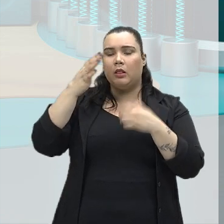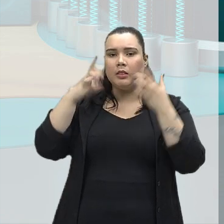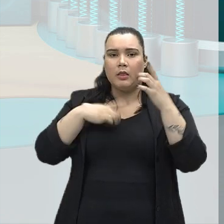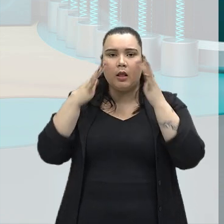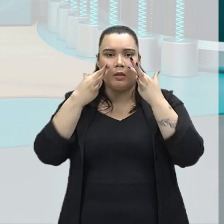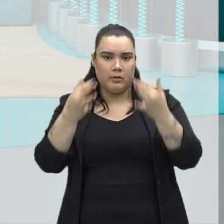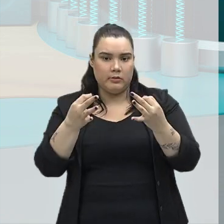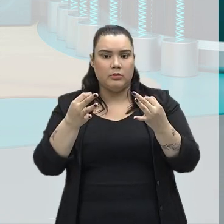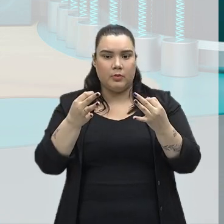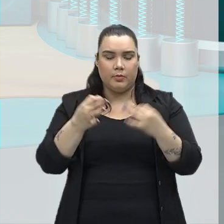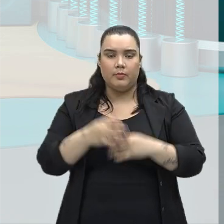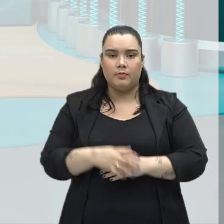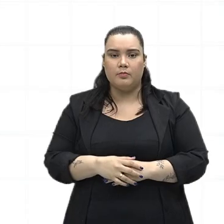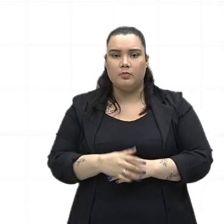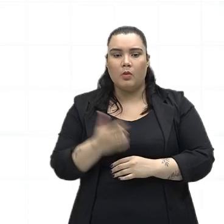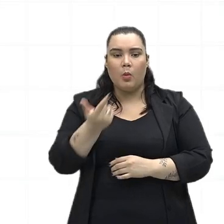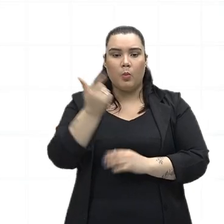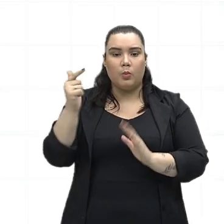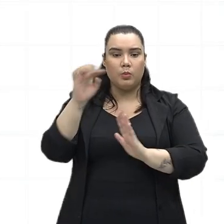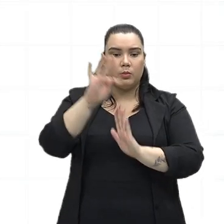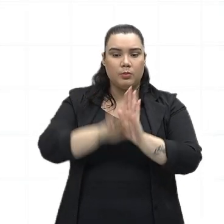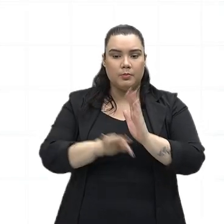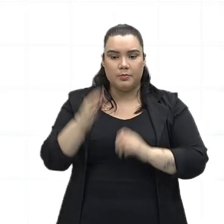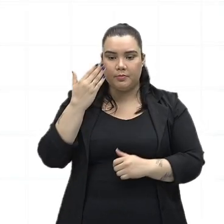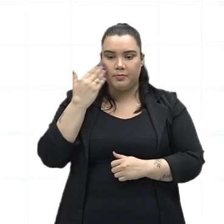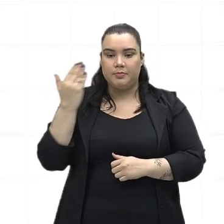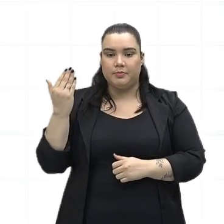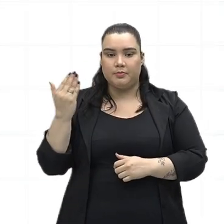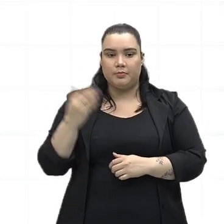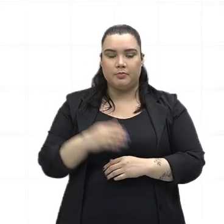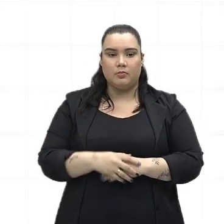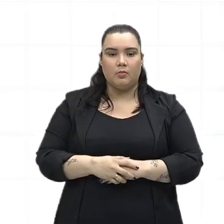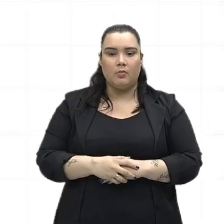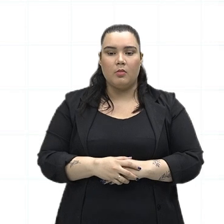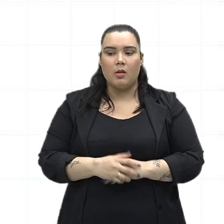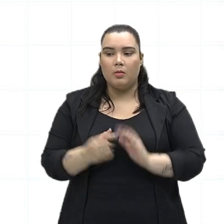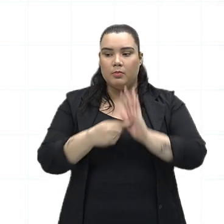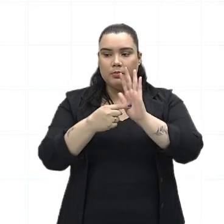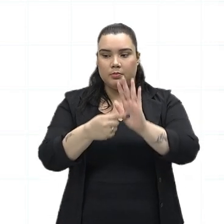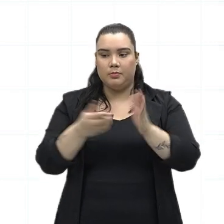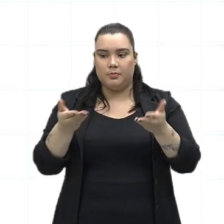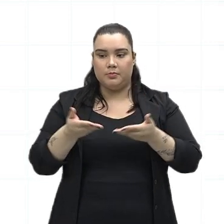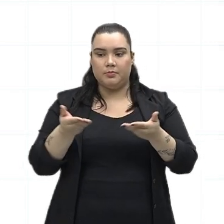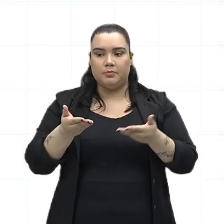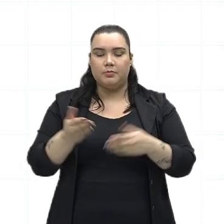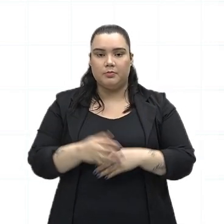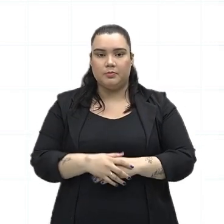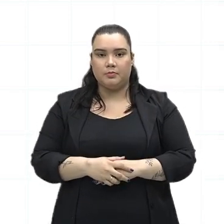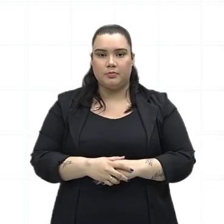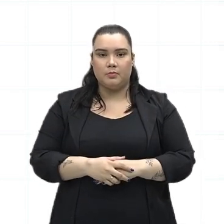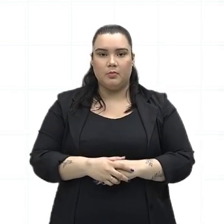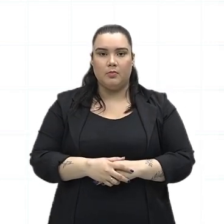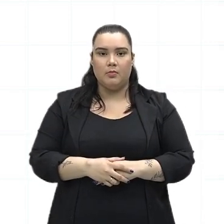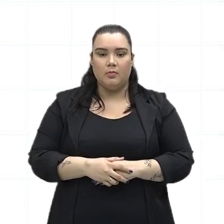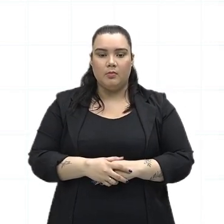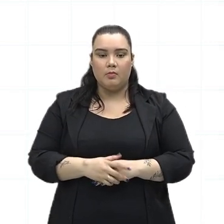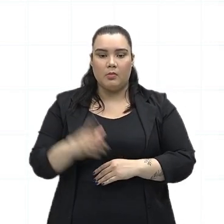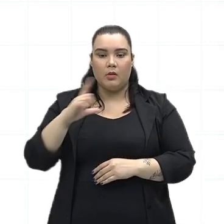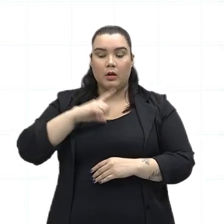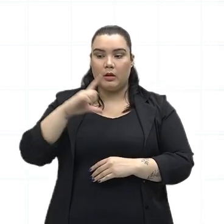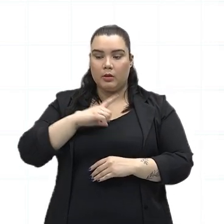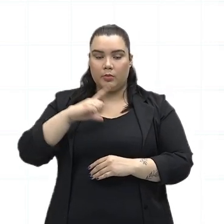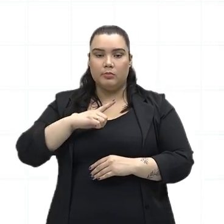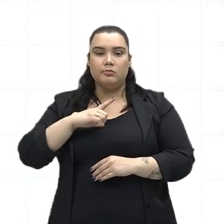comigo aqui outro texto e eu vou mostrar para vocês, tá? Vejam, eu tenho o